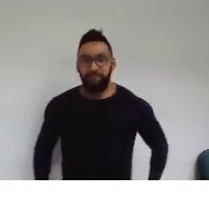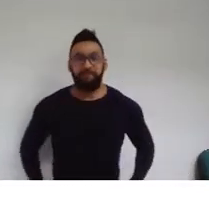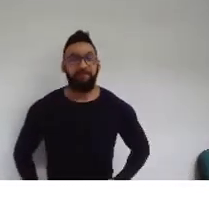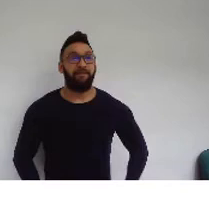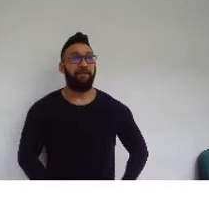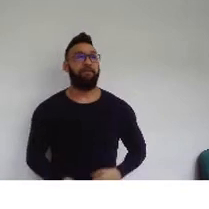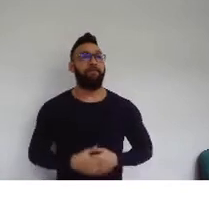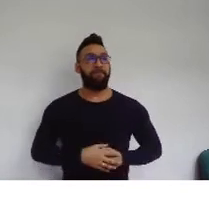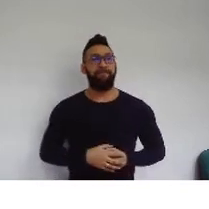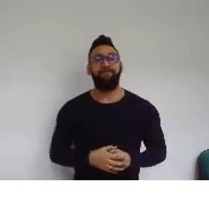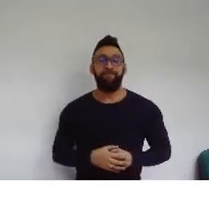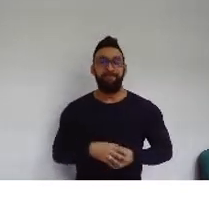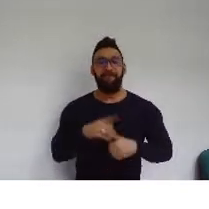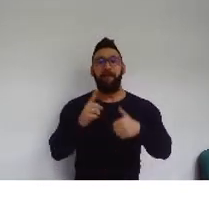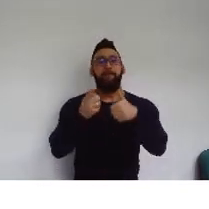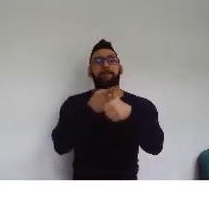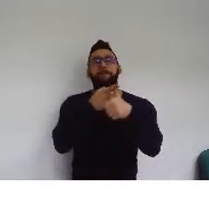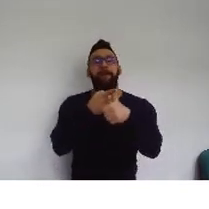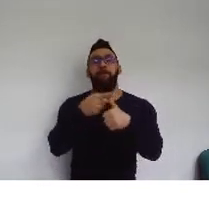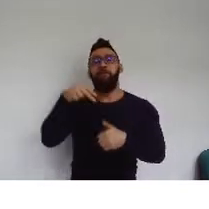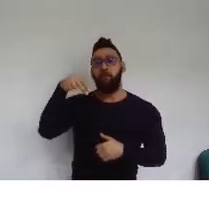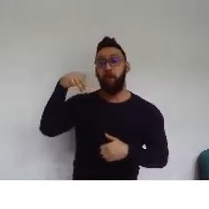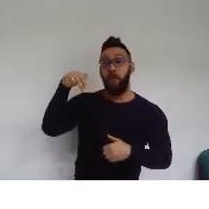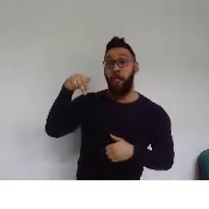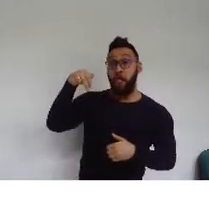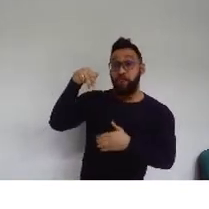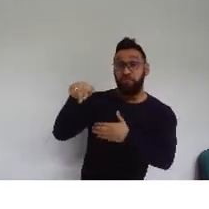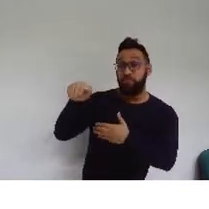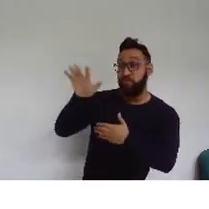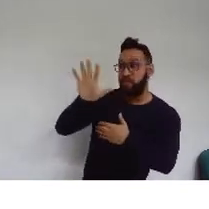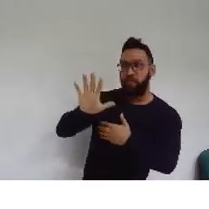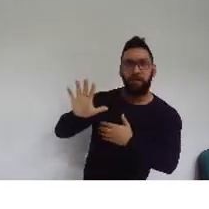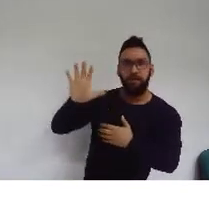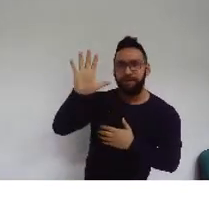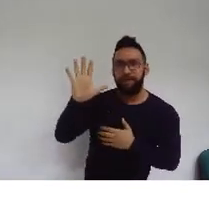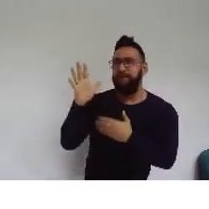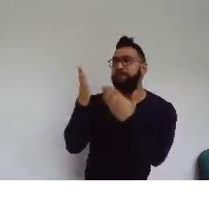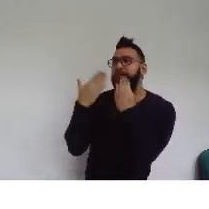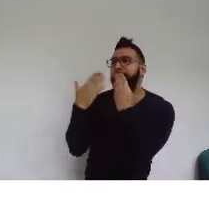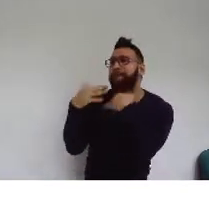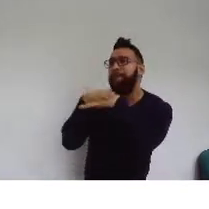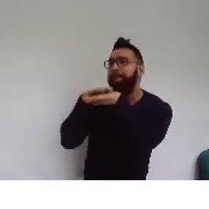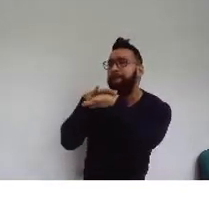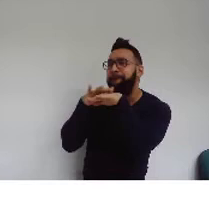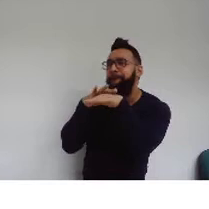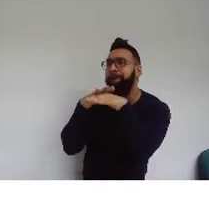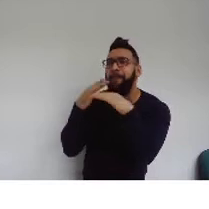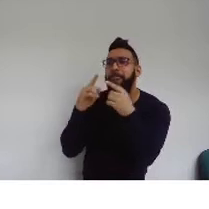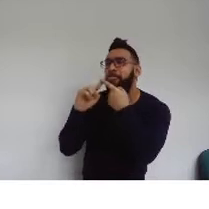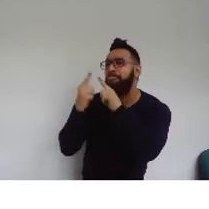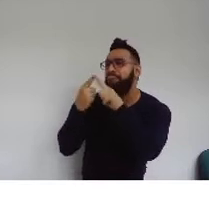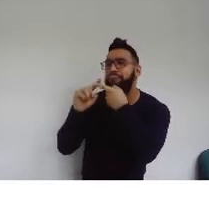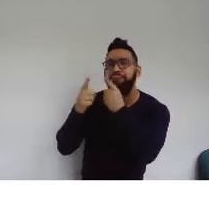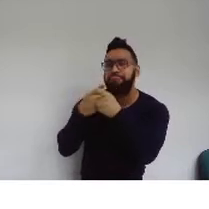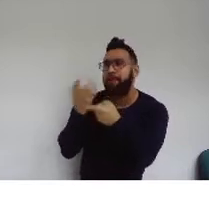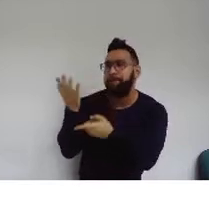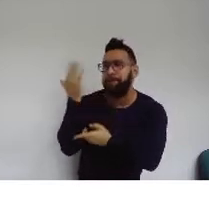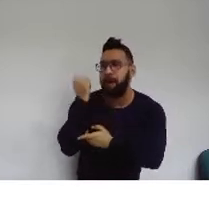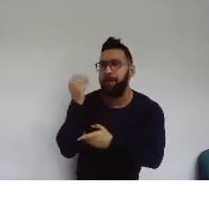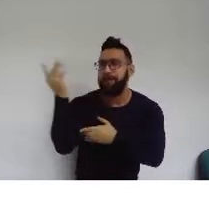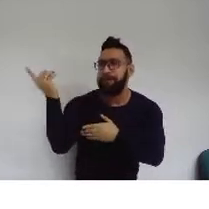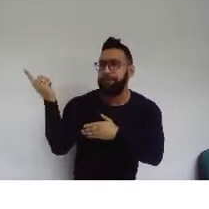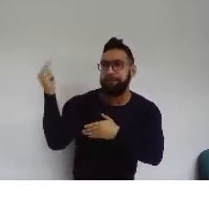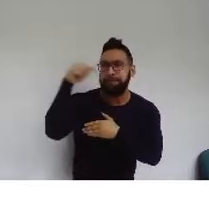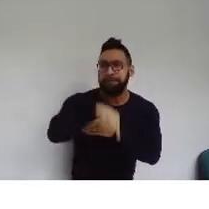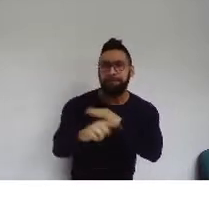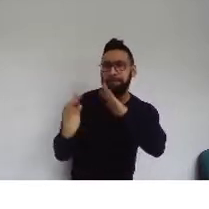pela internet. Para o lado do Nordeste, trazer a pessoa para tentar um relacionamento, mas não dá certo.